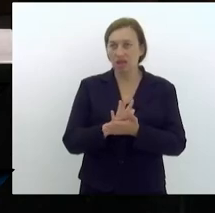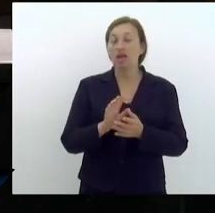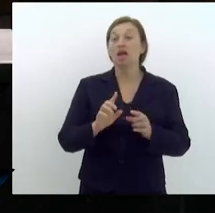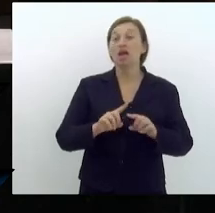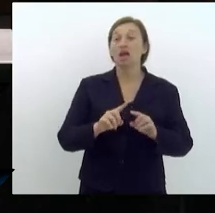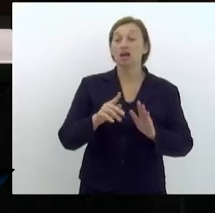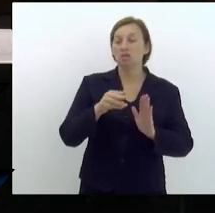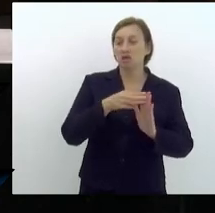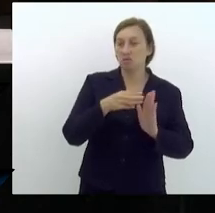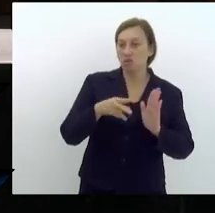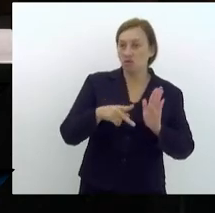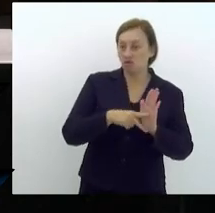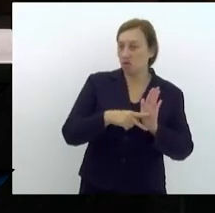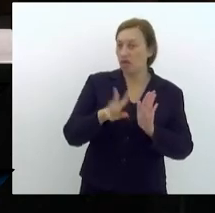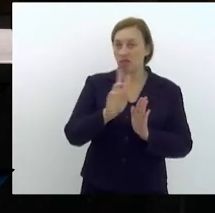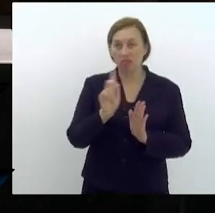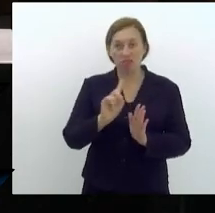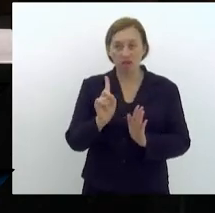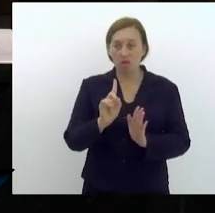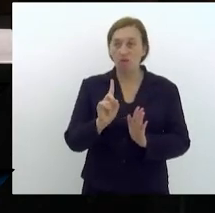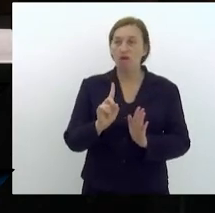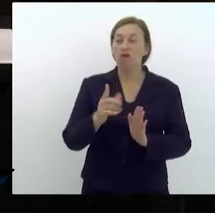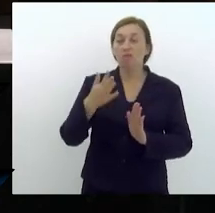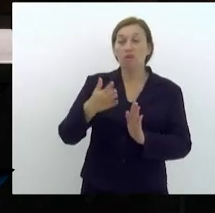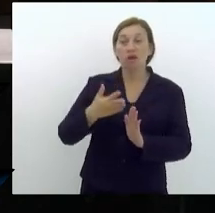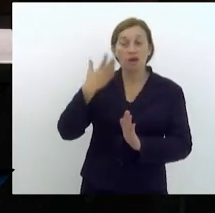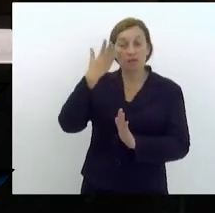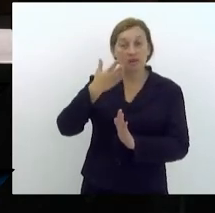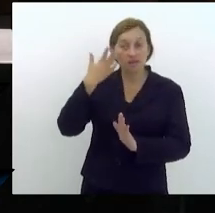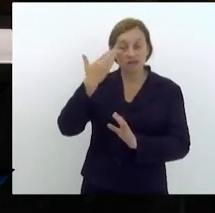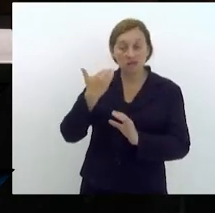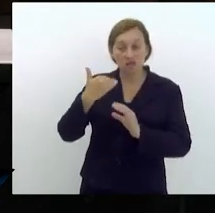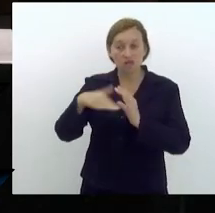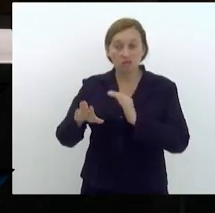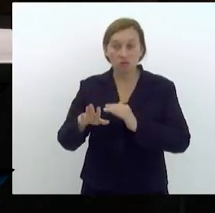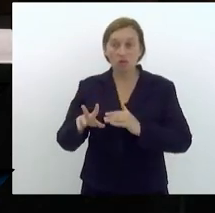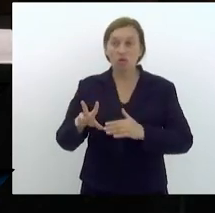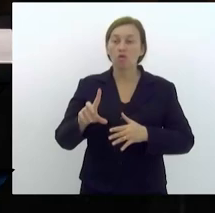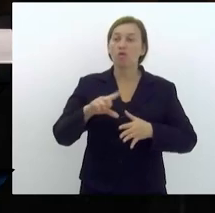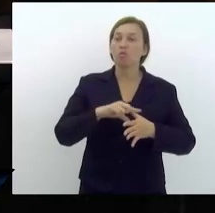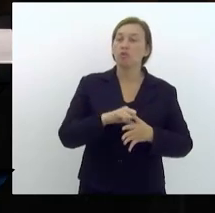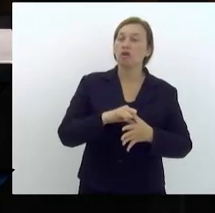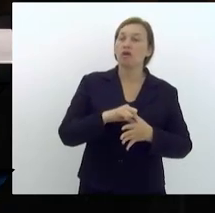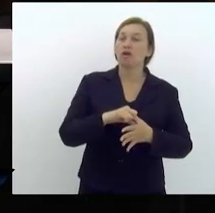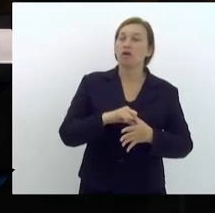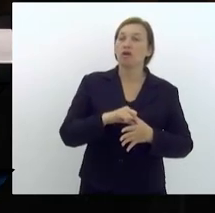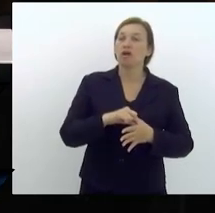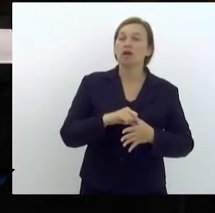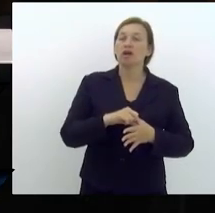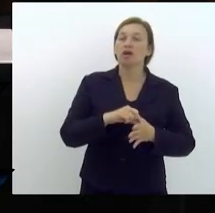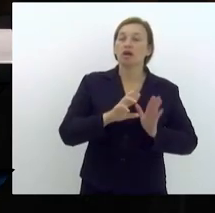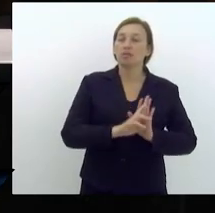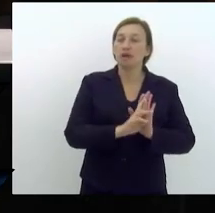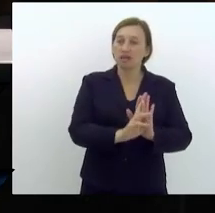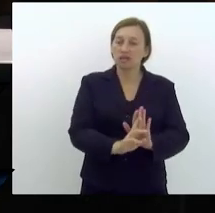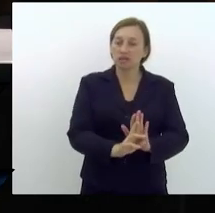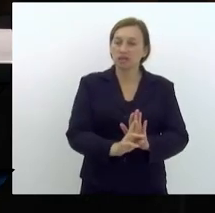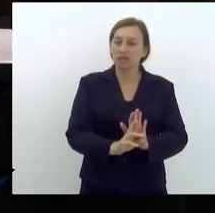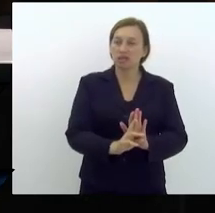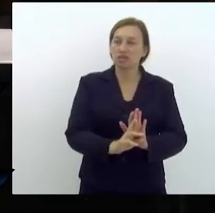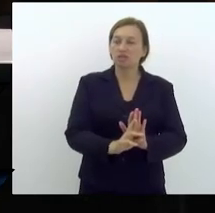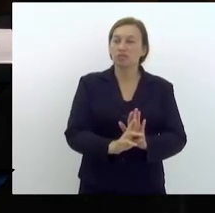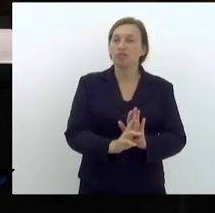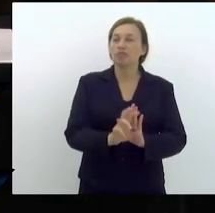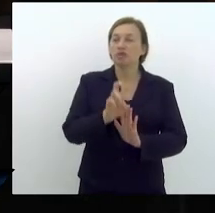ele mandou a mensagem para os representantes legítimos dessa nação que são os 513 deputados